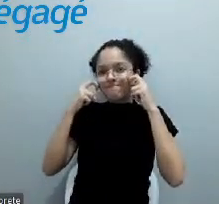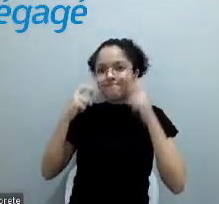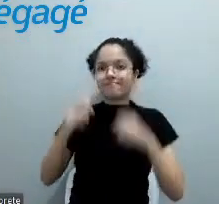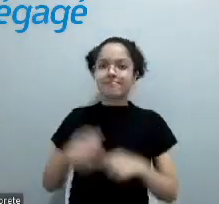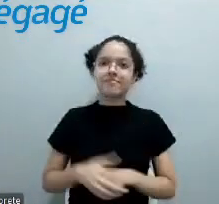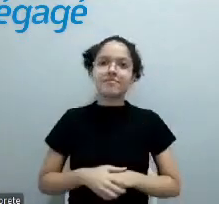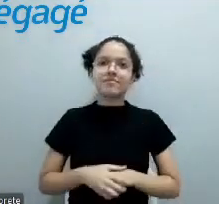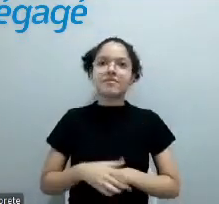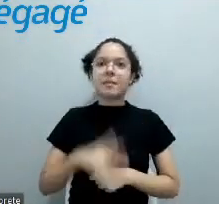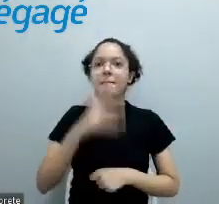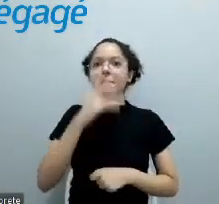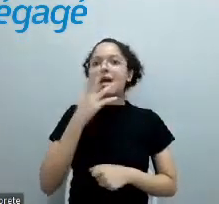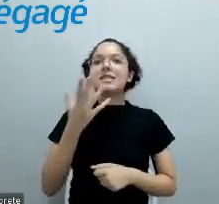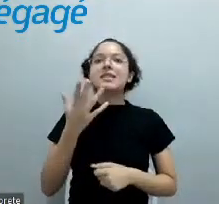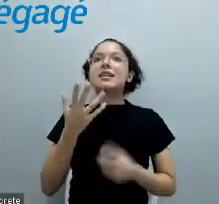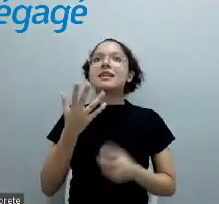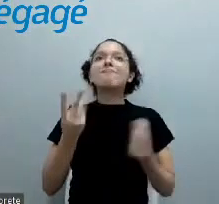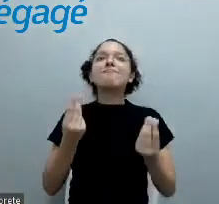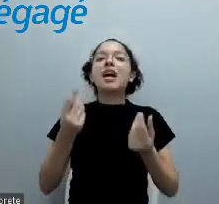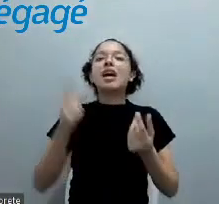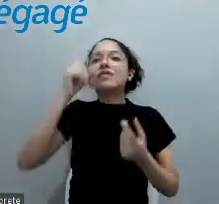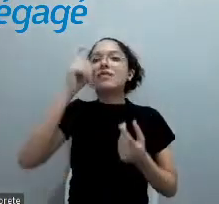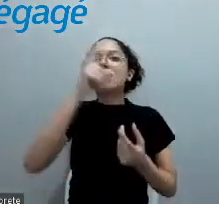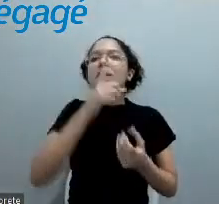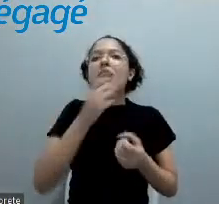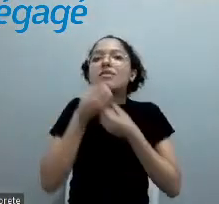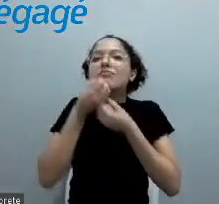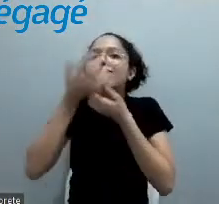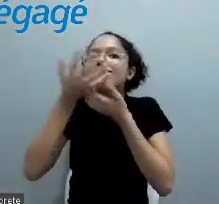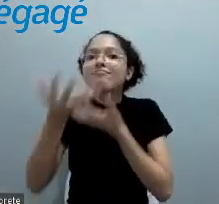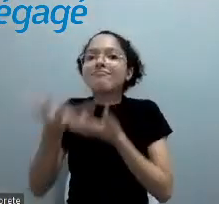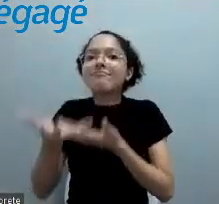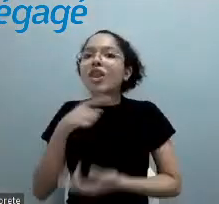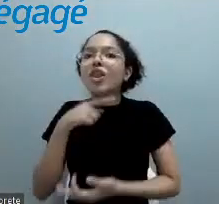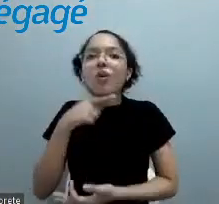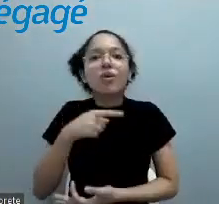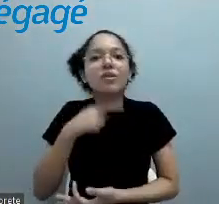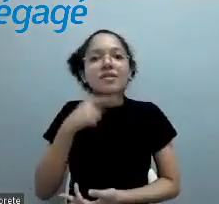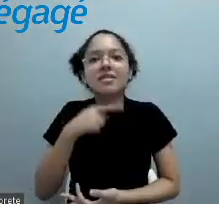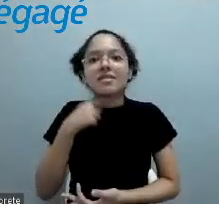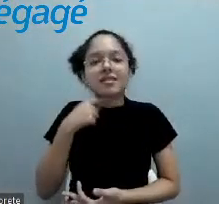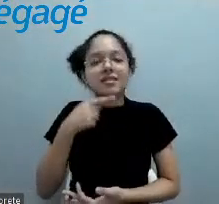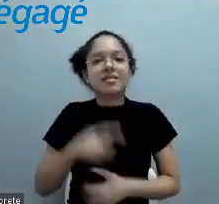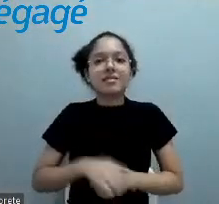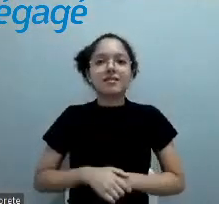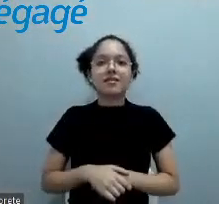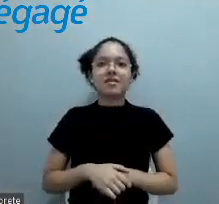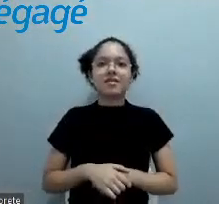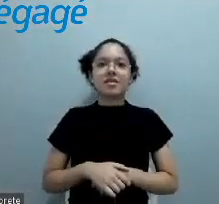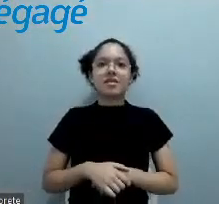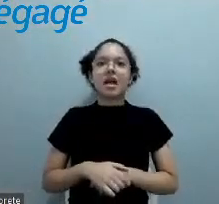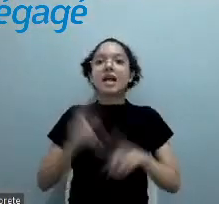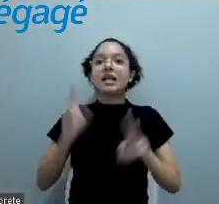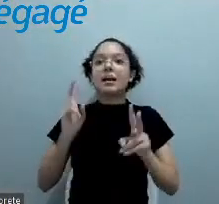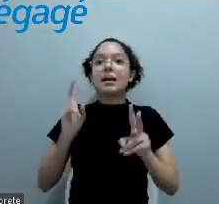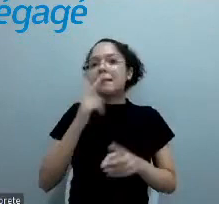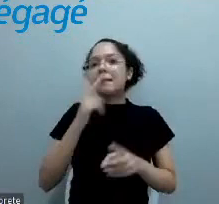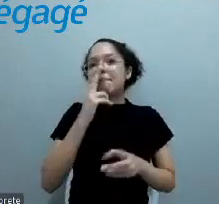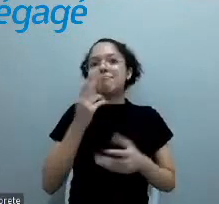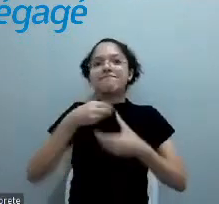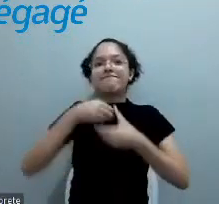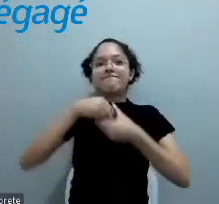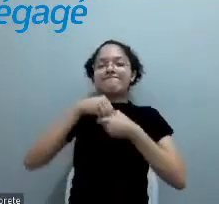se apagado ou estivessem se apagando, sabe? Como se elas estivessem se colocando sempre em segundo plano. Mas a partir de um